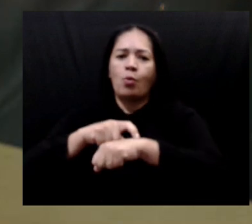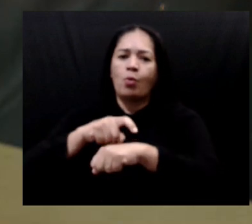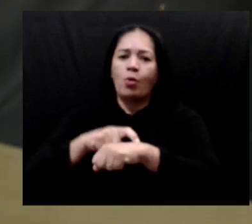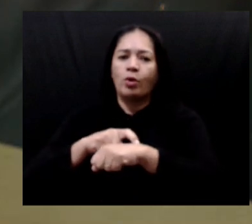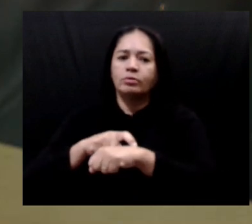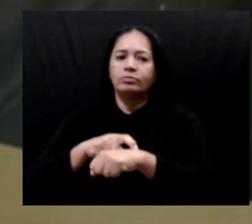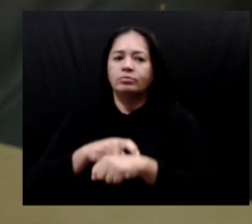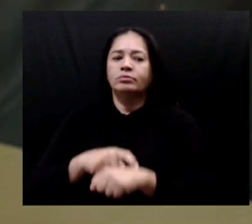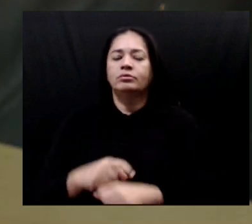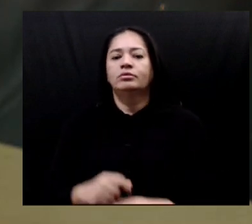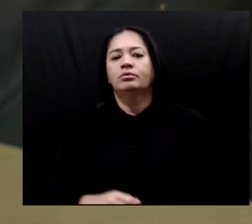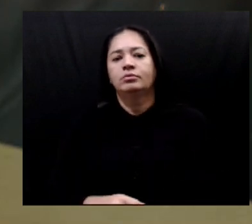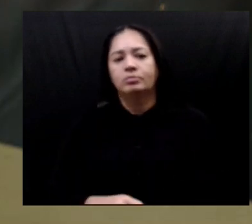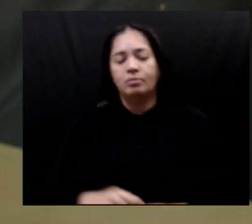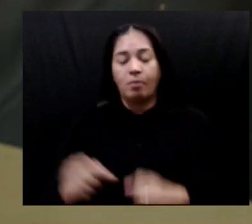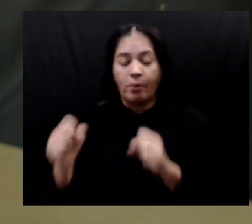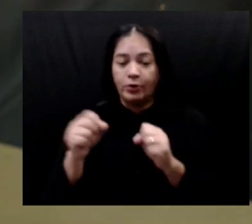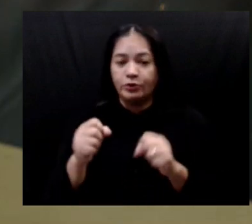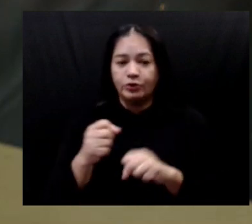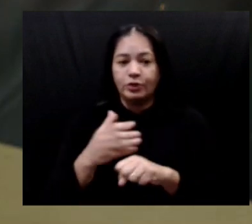pode acessar